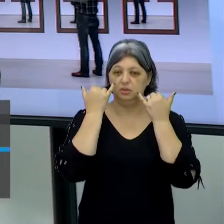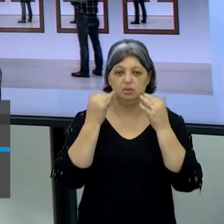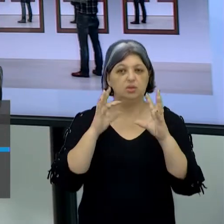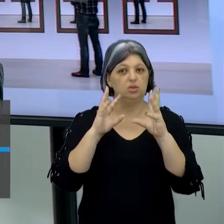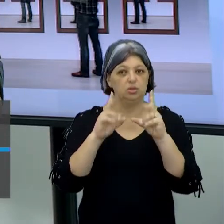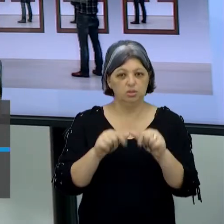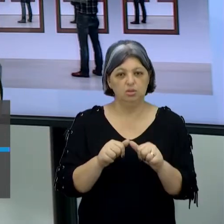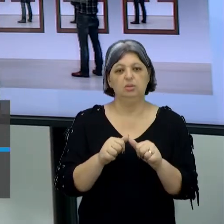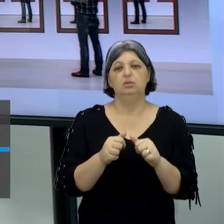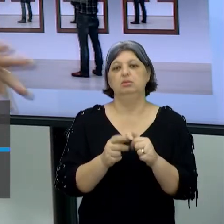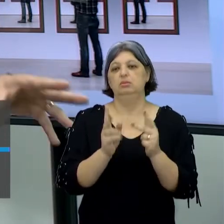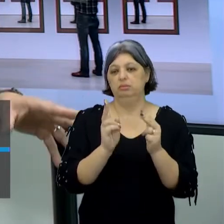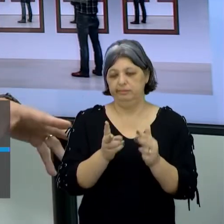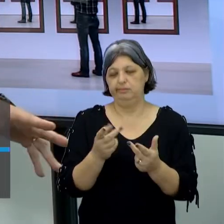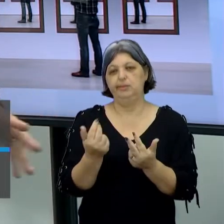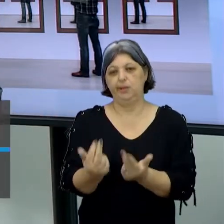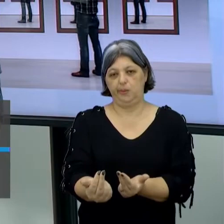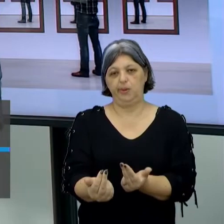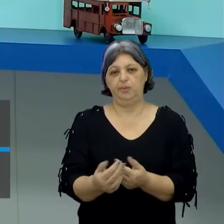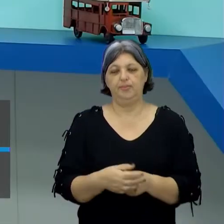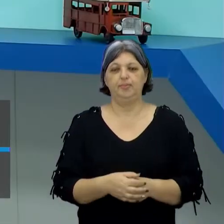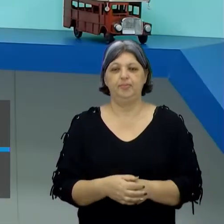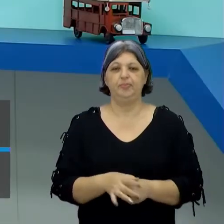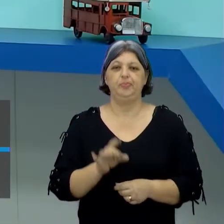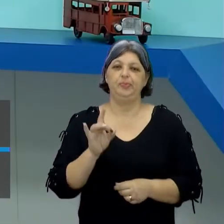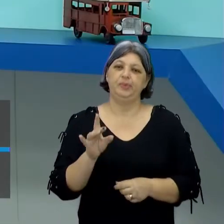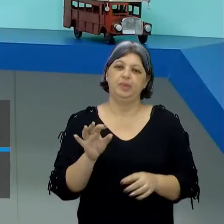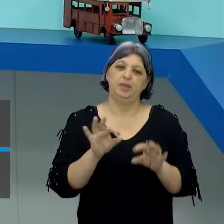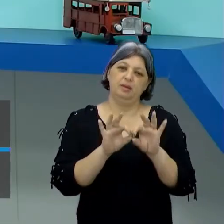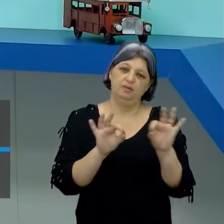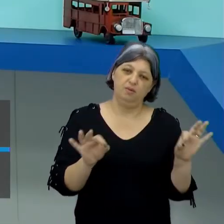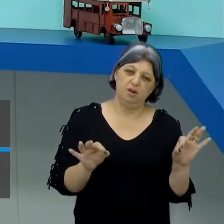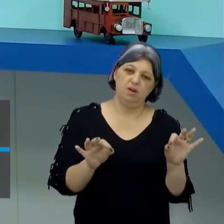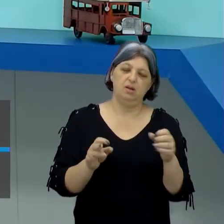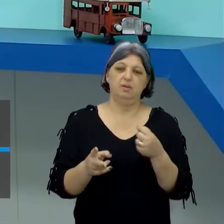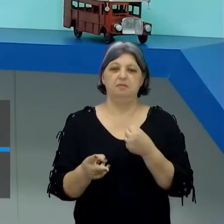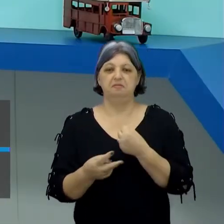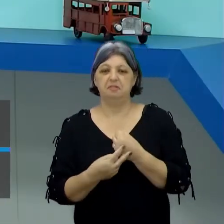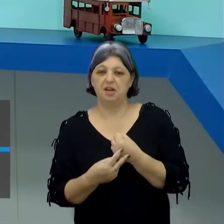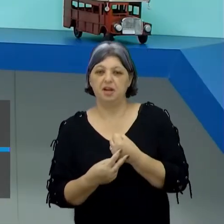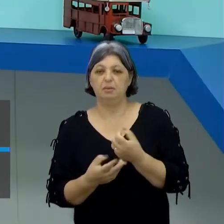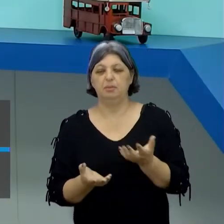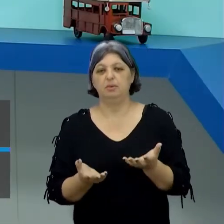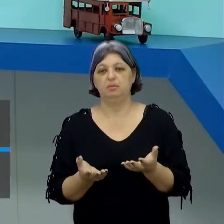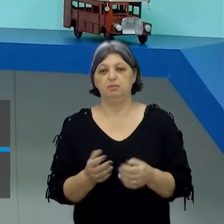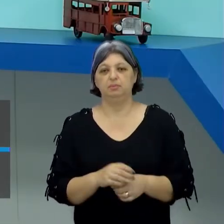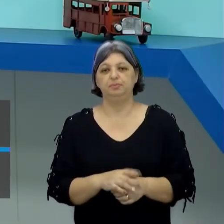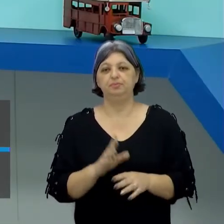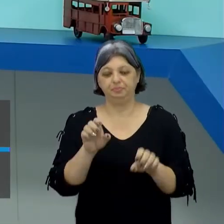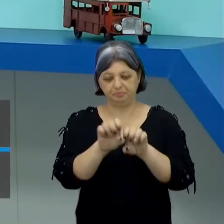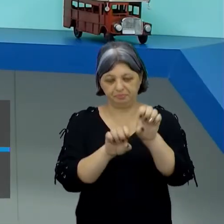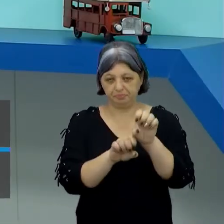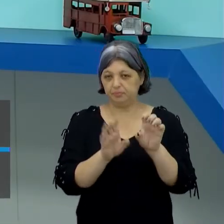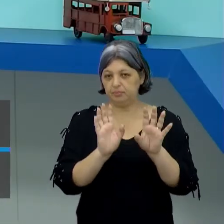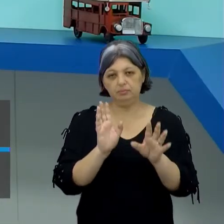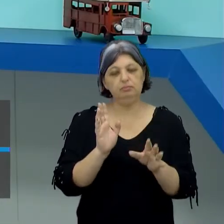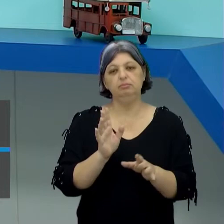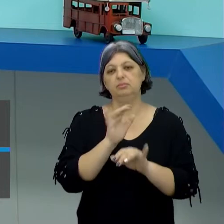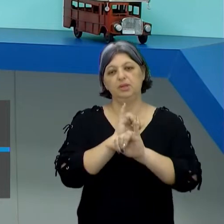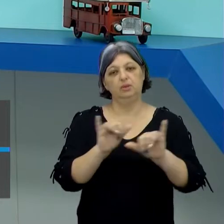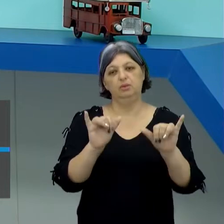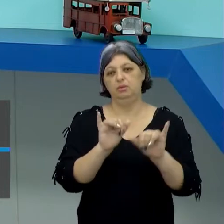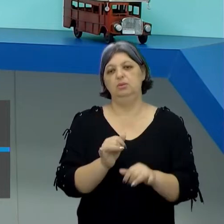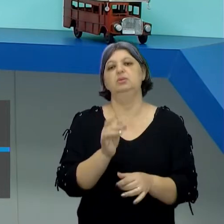mundo falando e replicando a mesma coisa. Só muda um pouquinho a frase, um verbo aqui, porque a estrutura todo da mundo... frase, mas a notícia é a mesma, né?